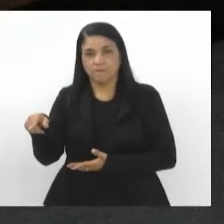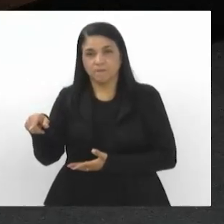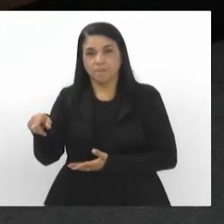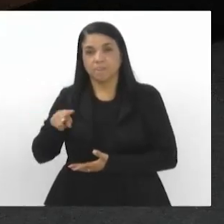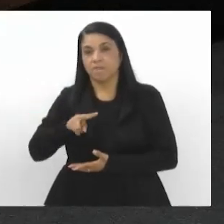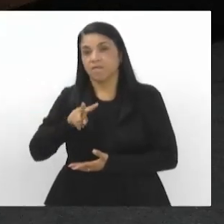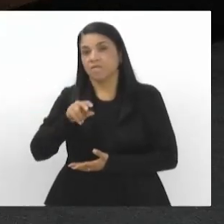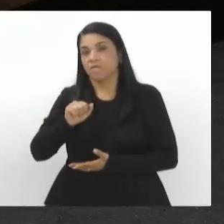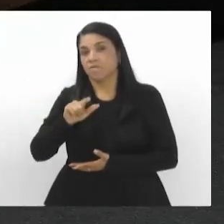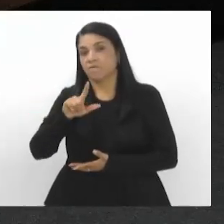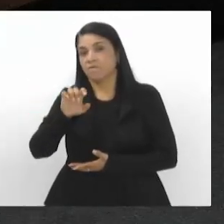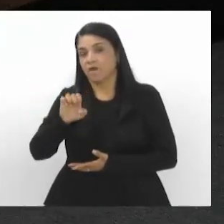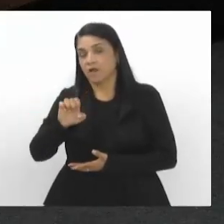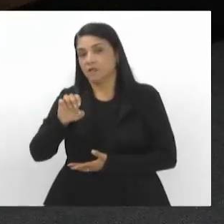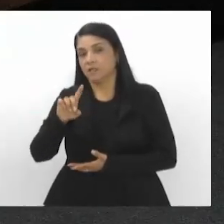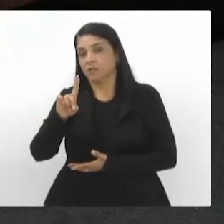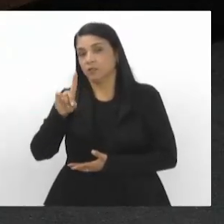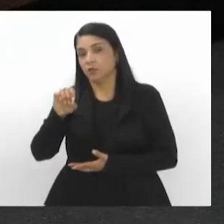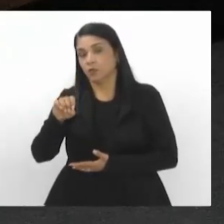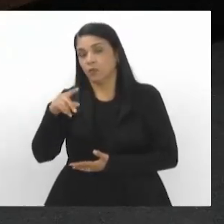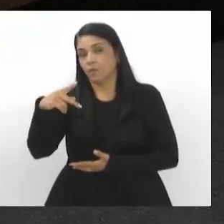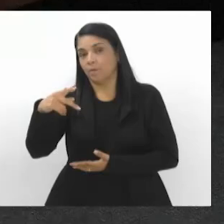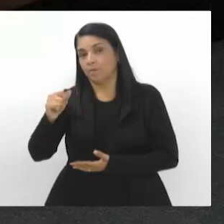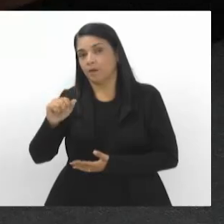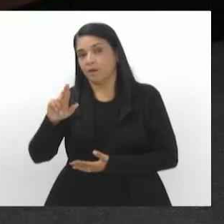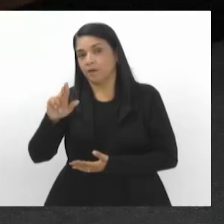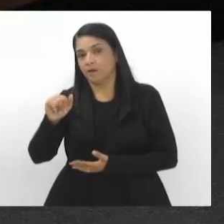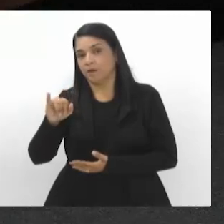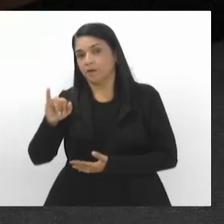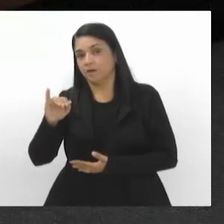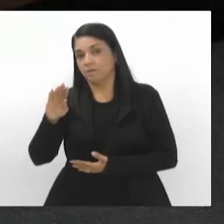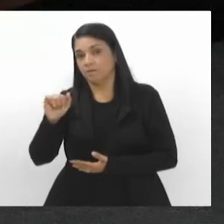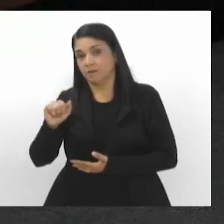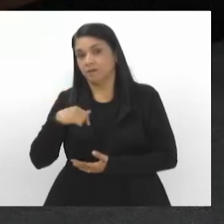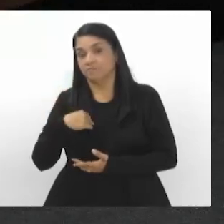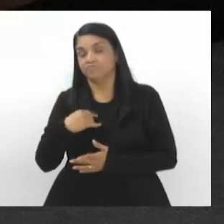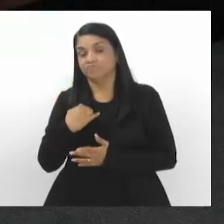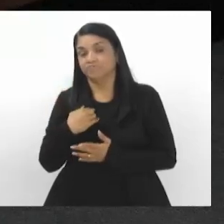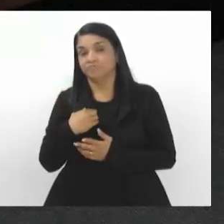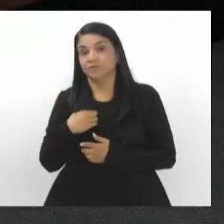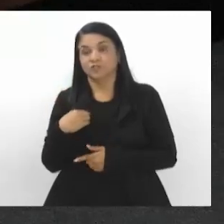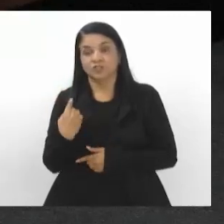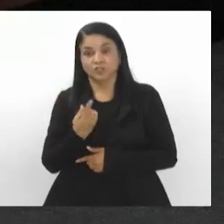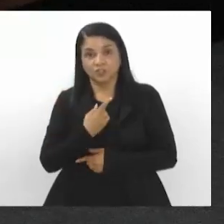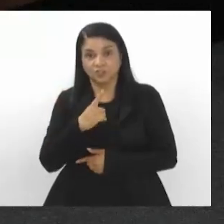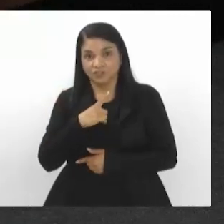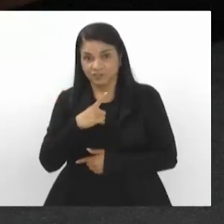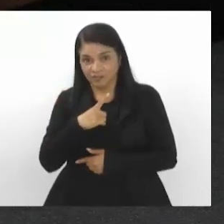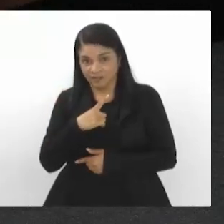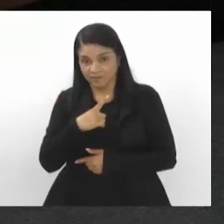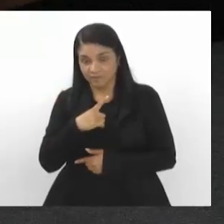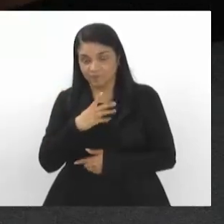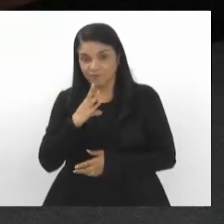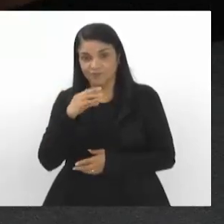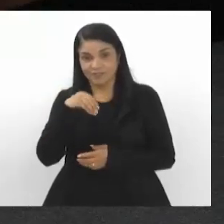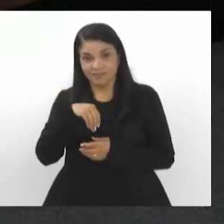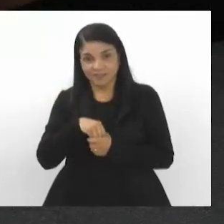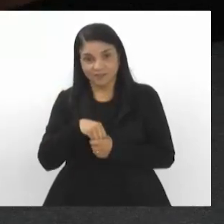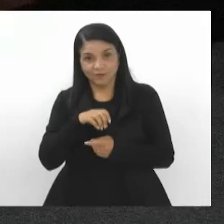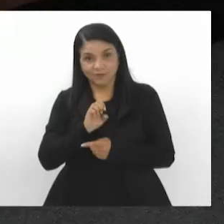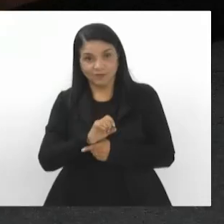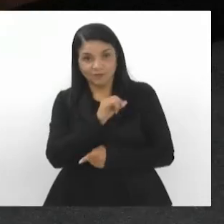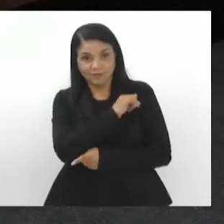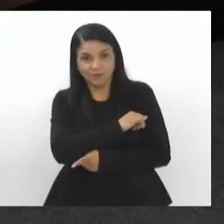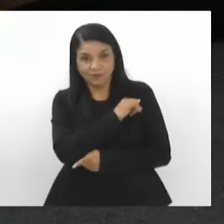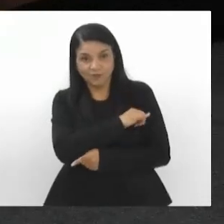do Paraíba. Então a gente tem aqui, replicando na cidade do Rio de Janeiro, casos